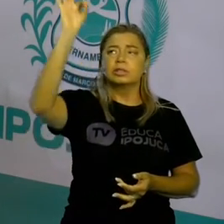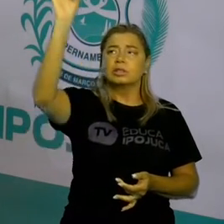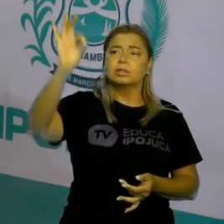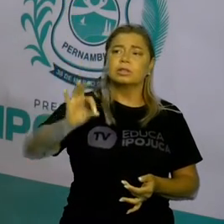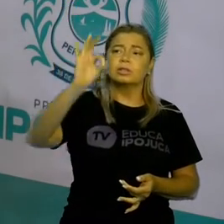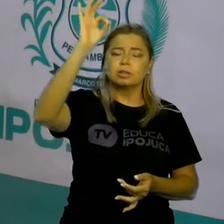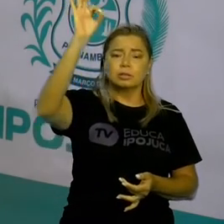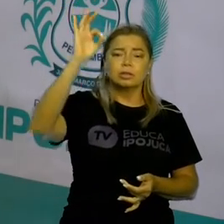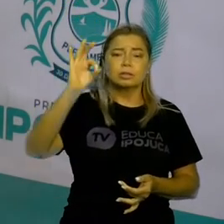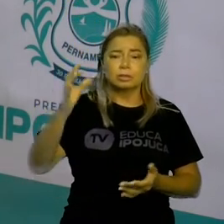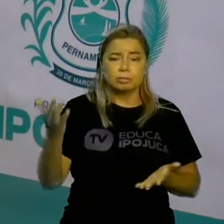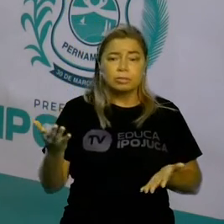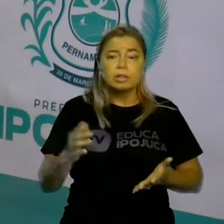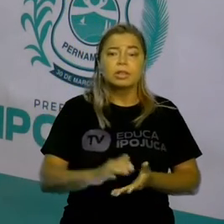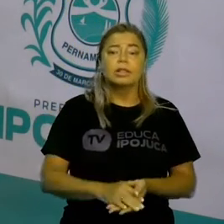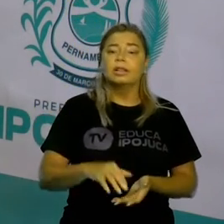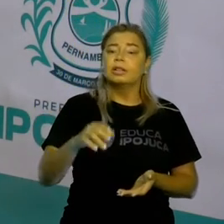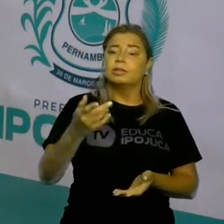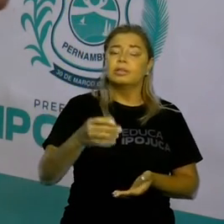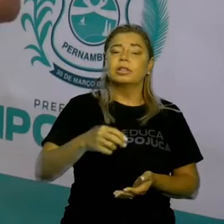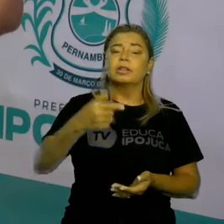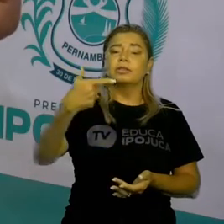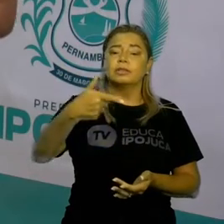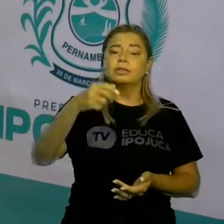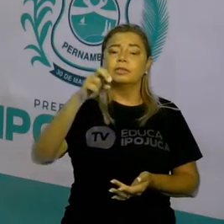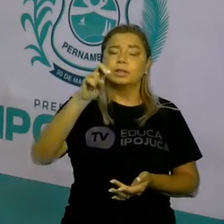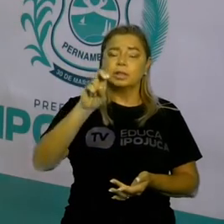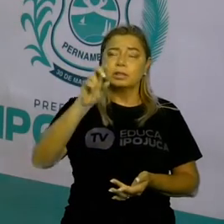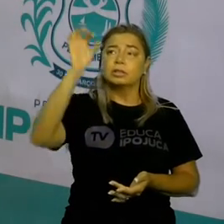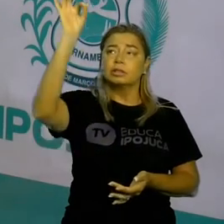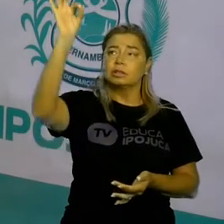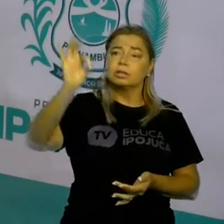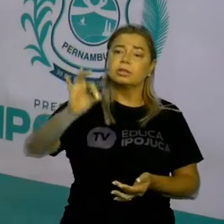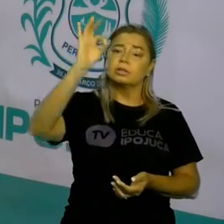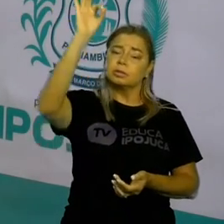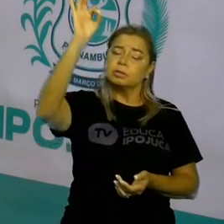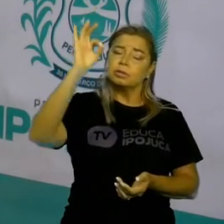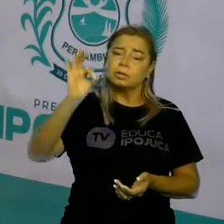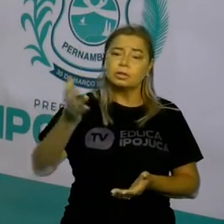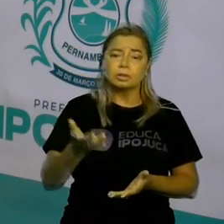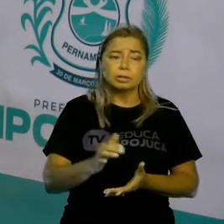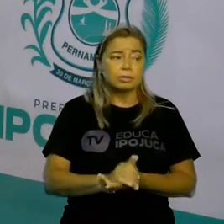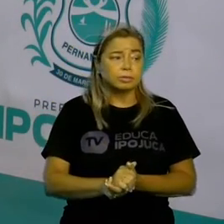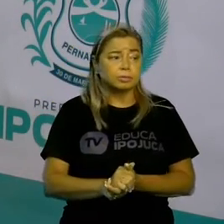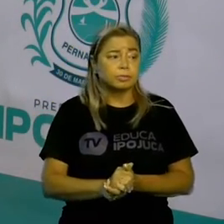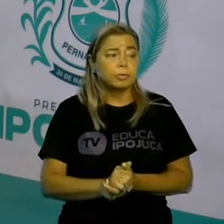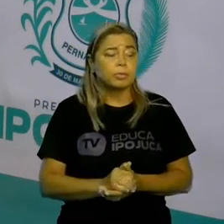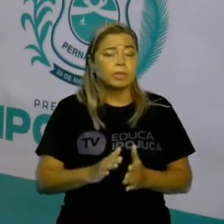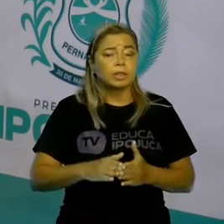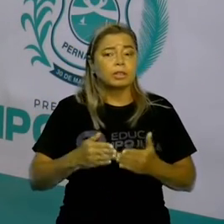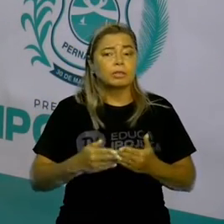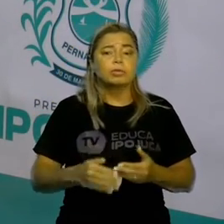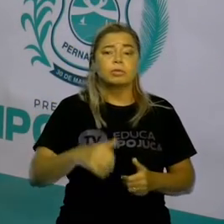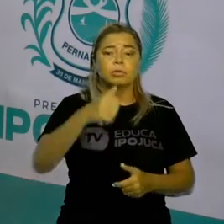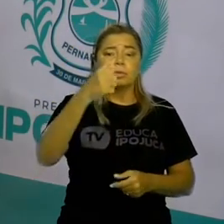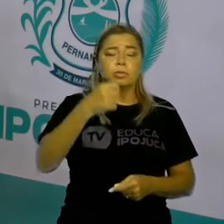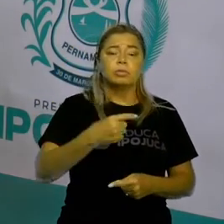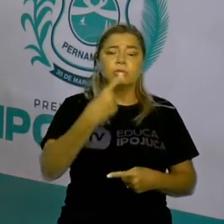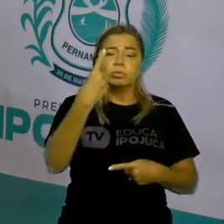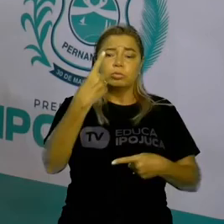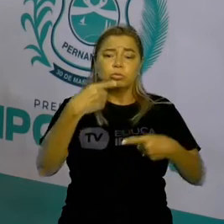25%. Pois é, 1 quarto é equivalente a 0,25, que